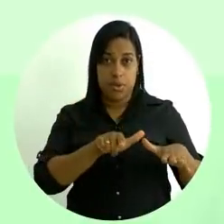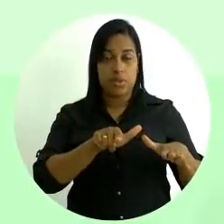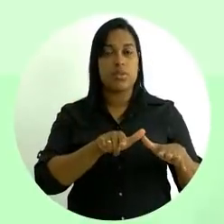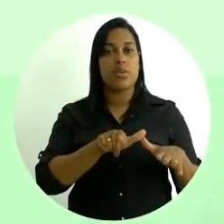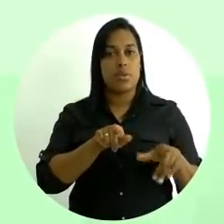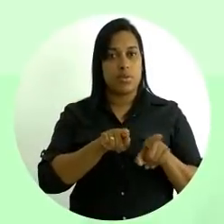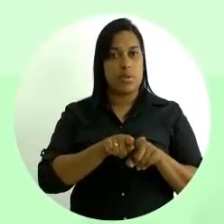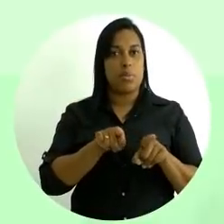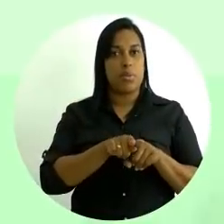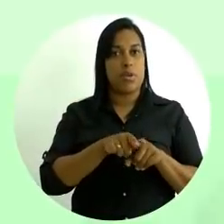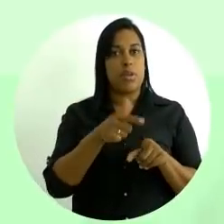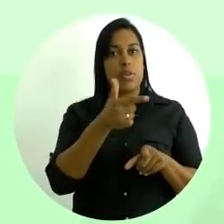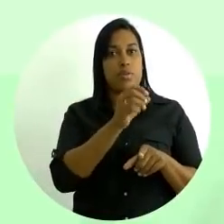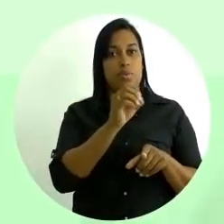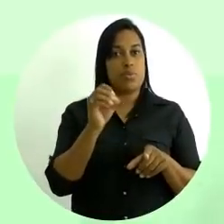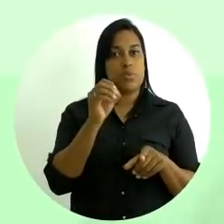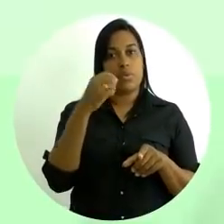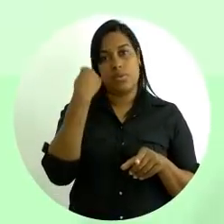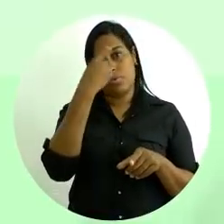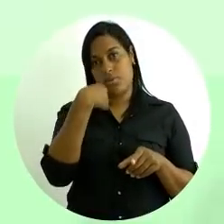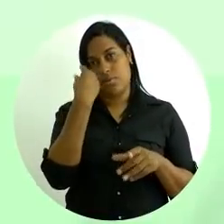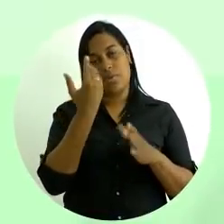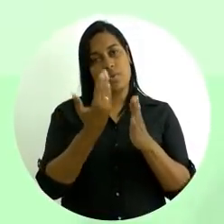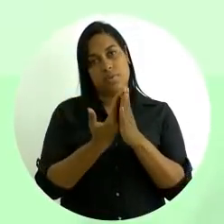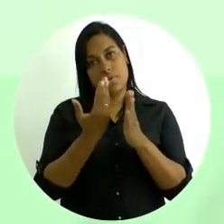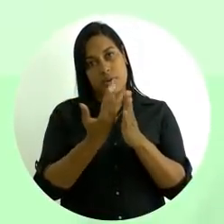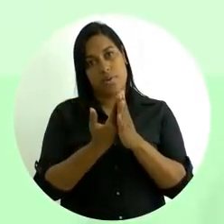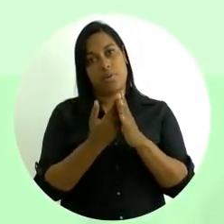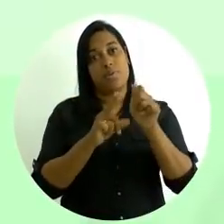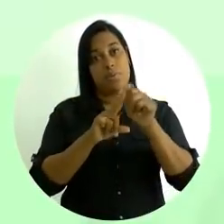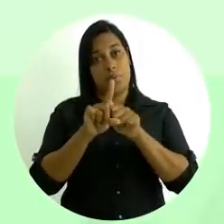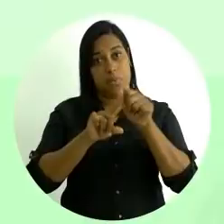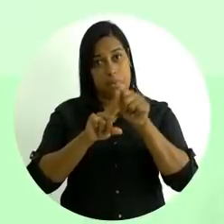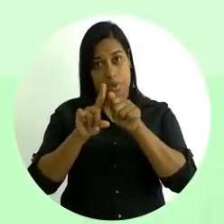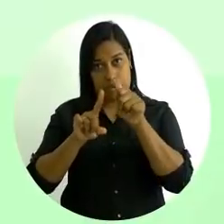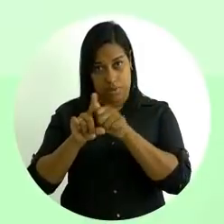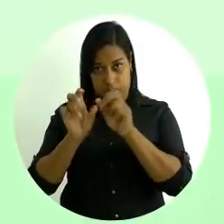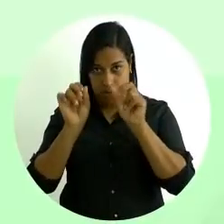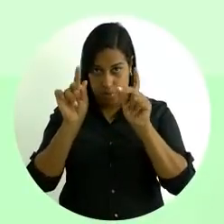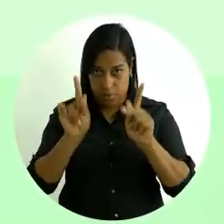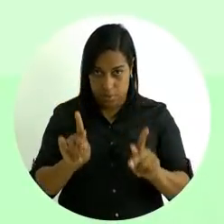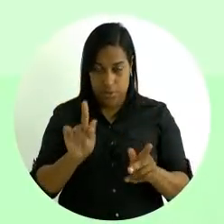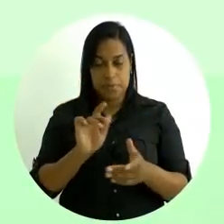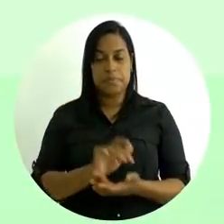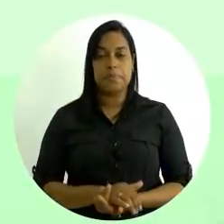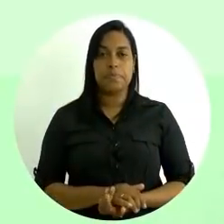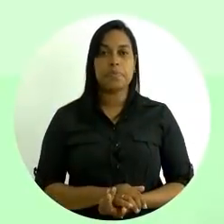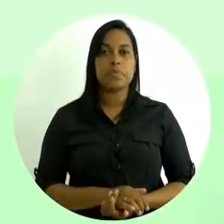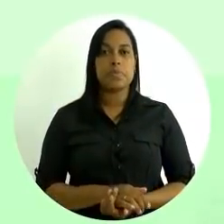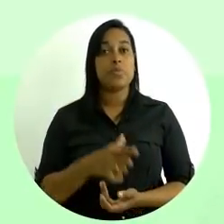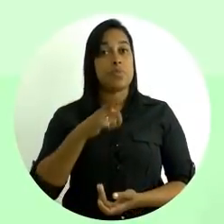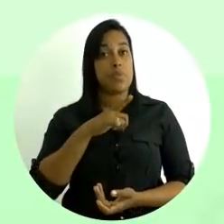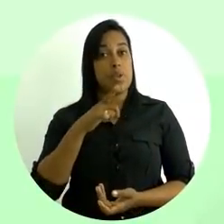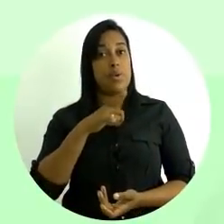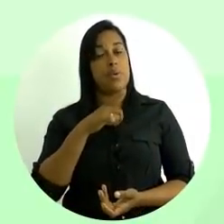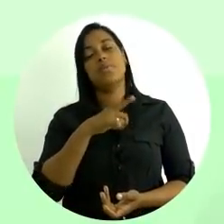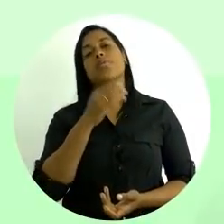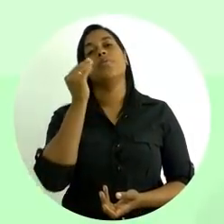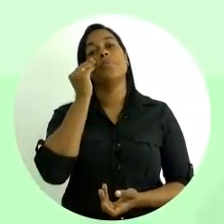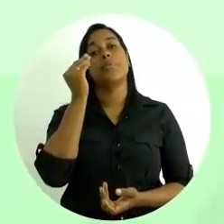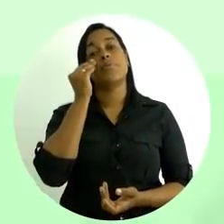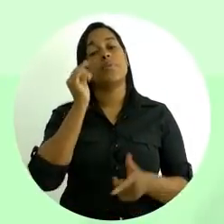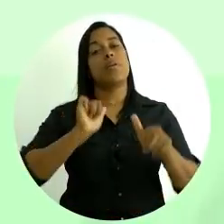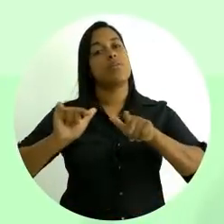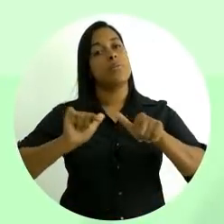semanal corresponde exatamente a 200 horas aulas mensais, tá bom? Então, quando ele tem